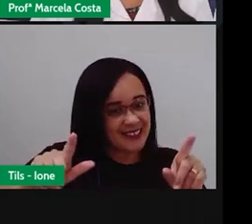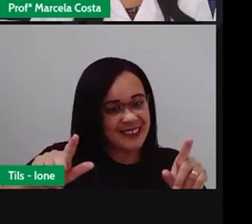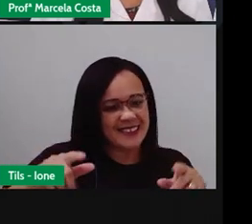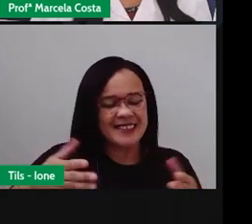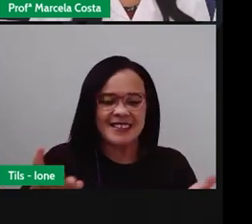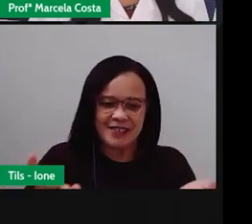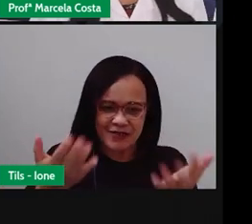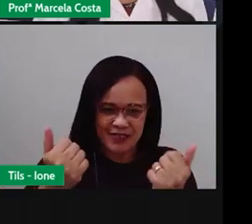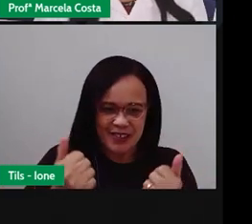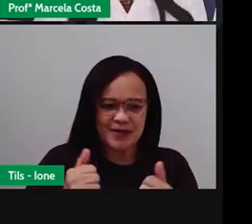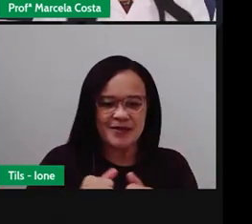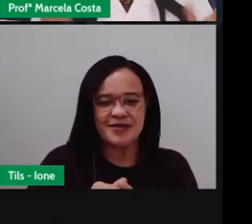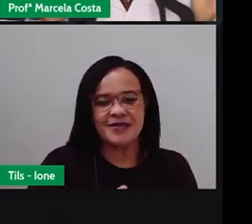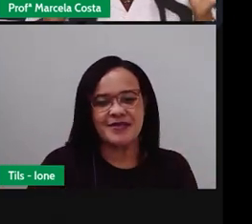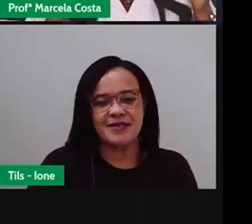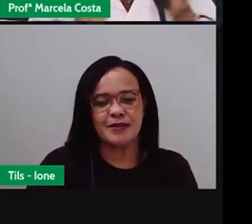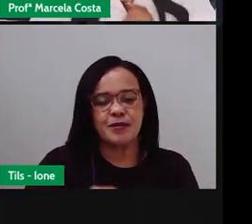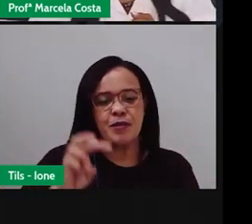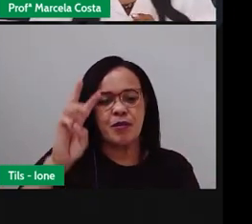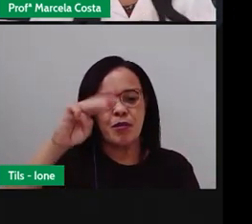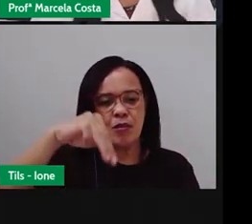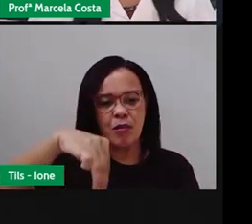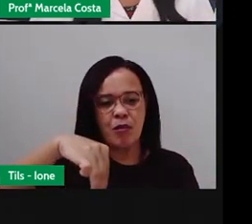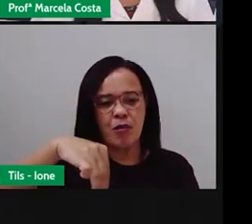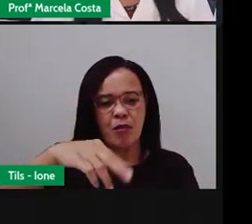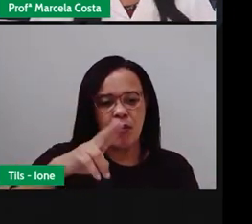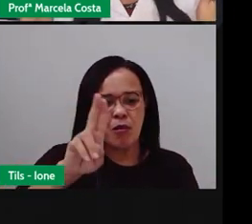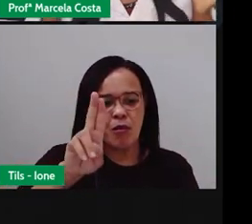Vamos separar juntos, ó, mum,